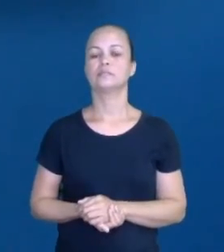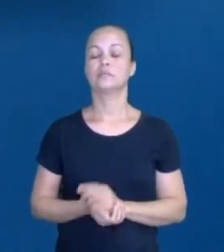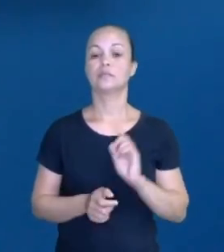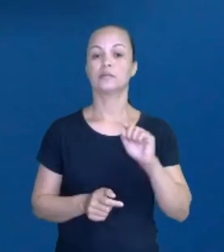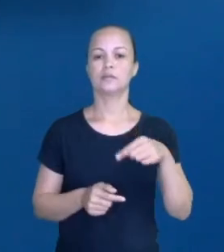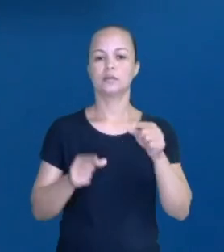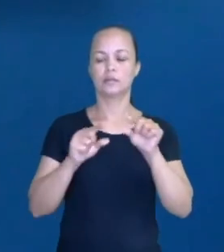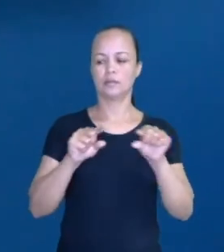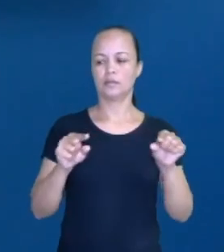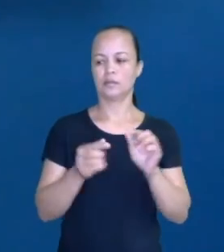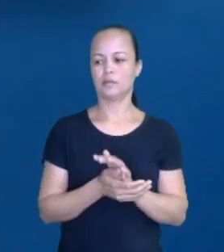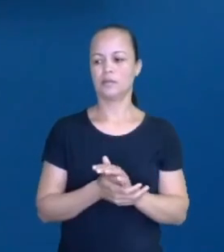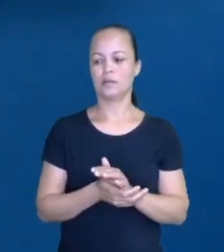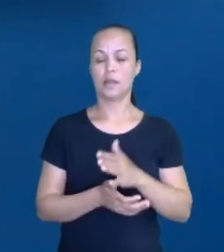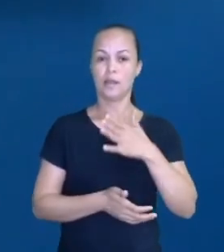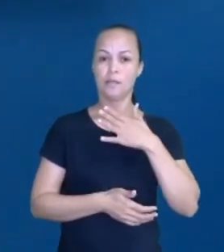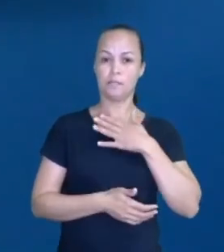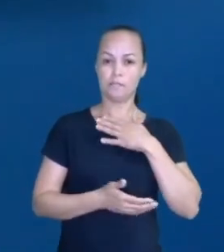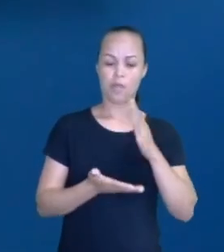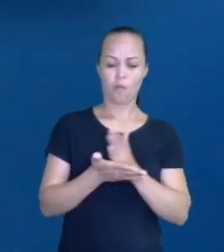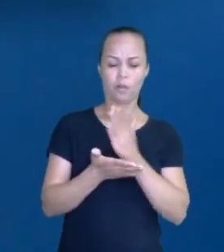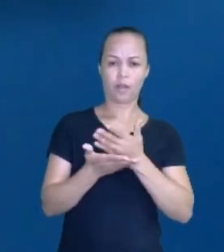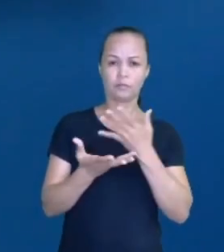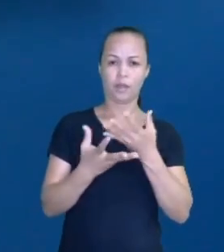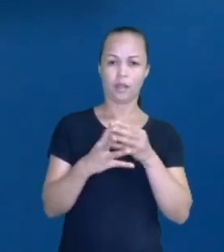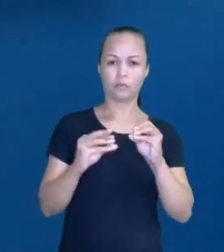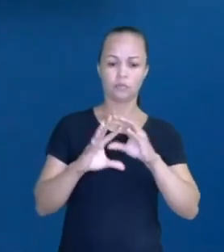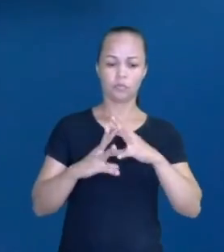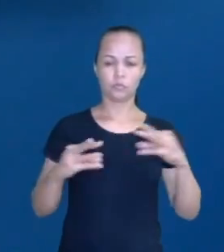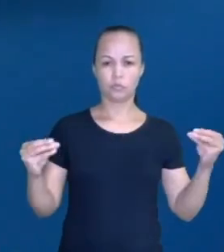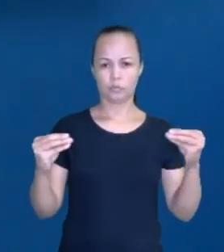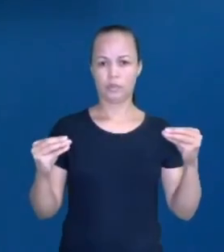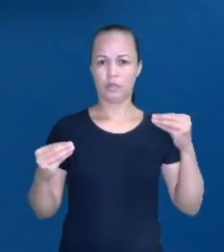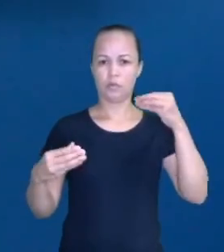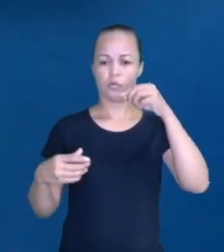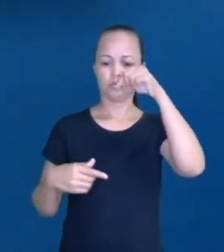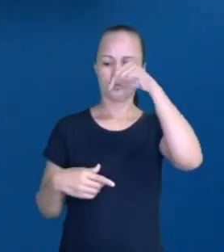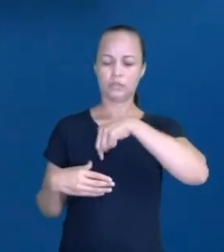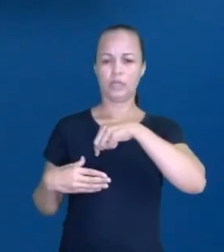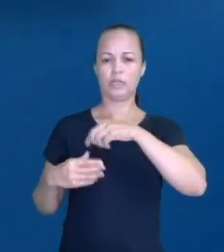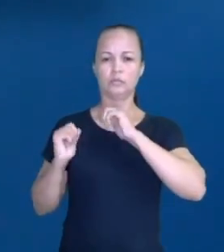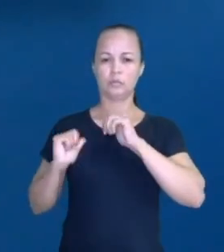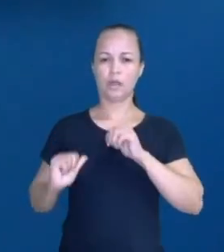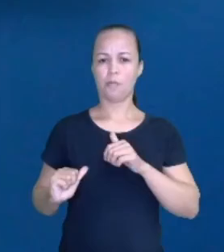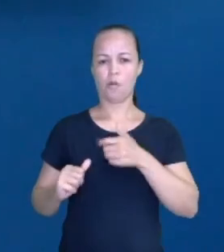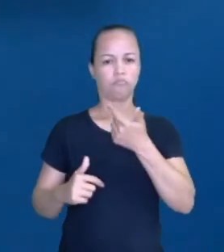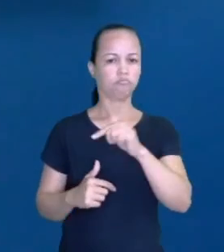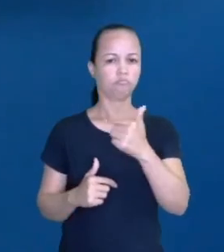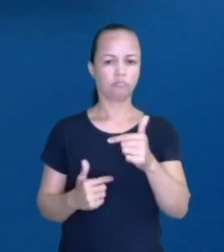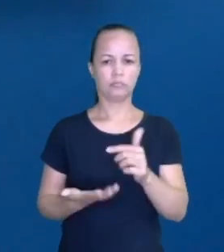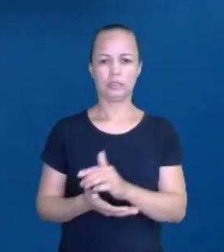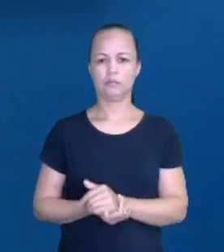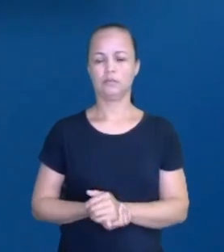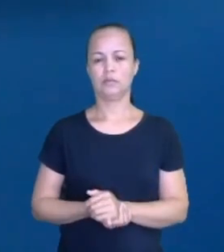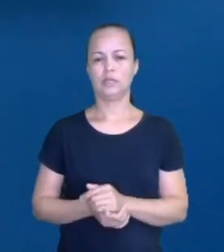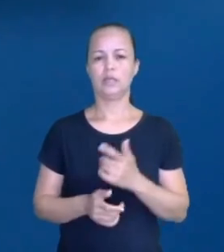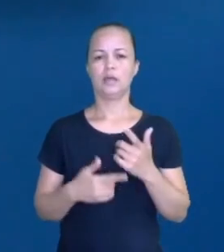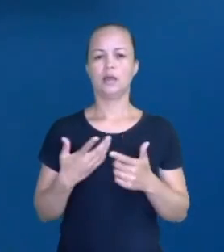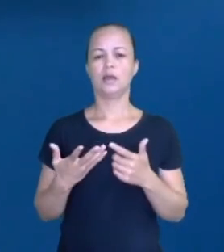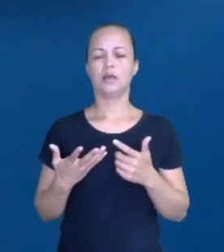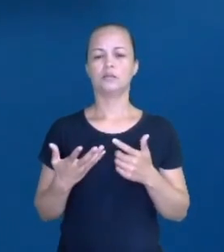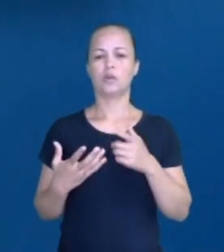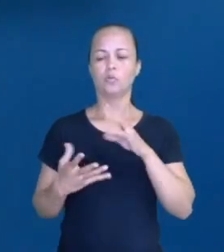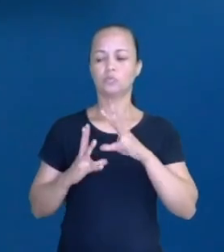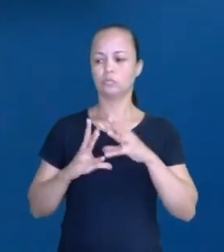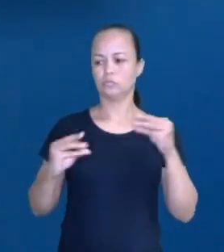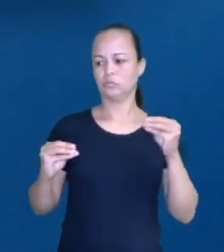Depois, ó. Meu caderno sumiu, não está na bolsa, exclamando ali, né? Tá aperreado porque o